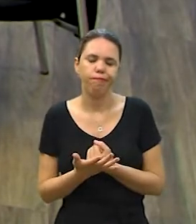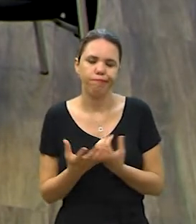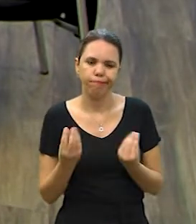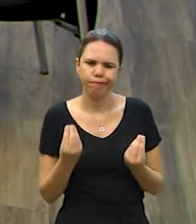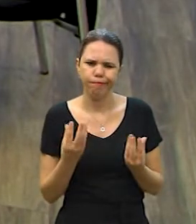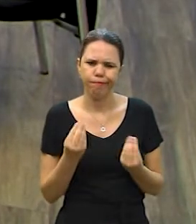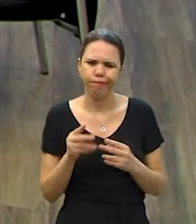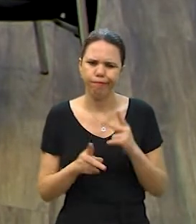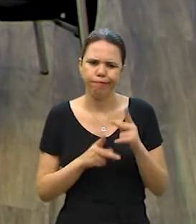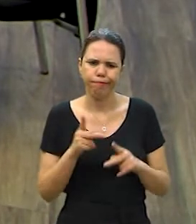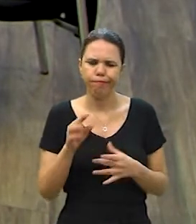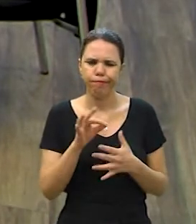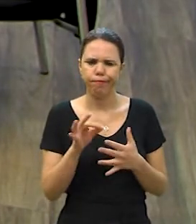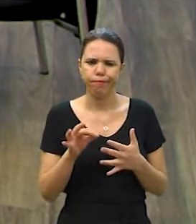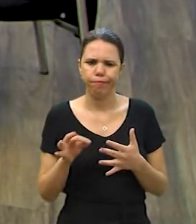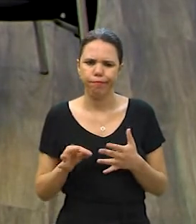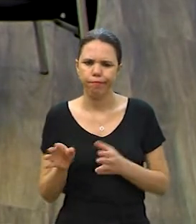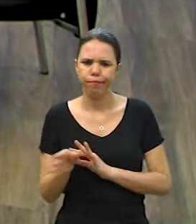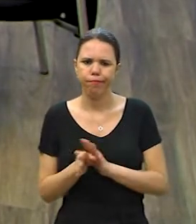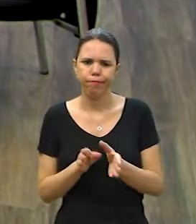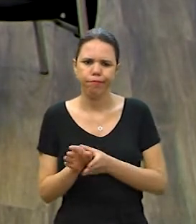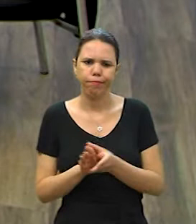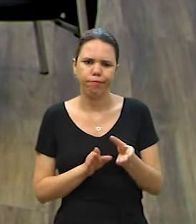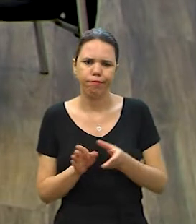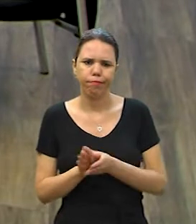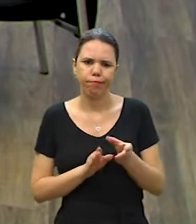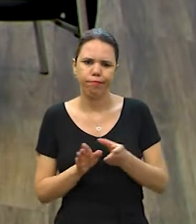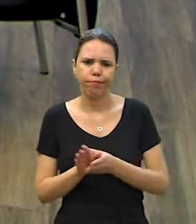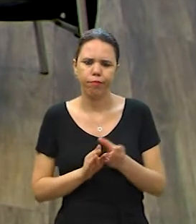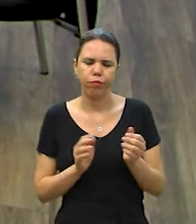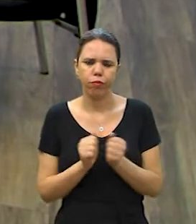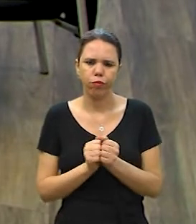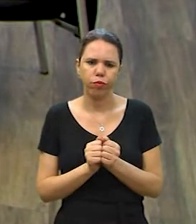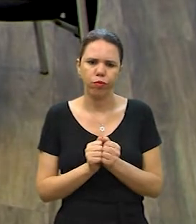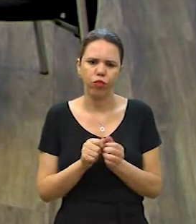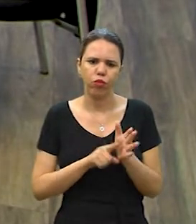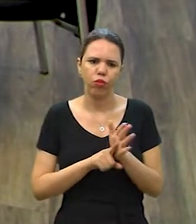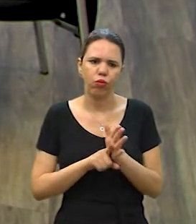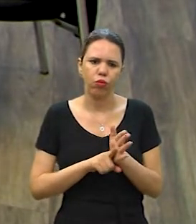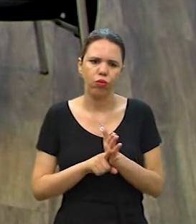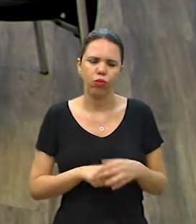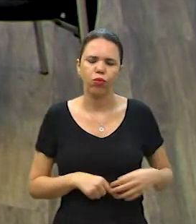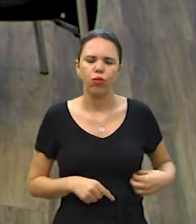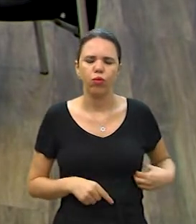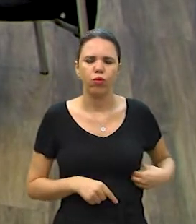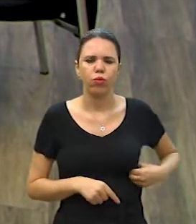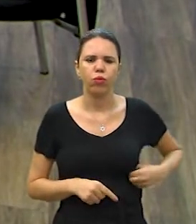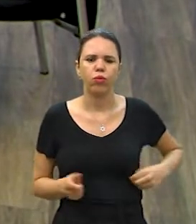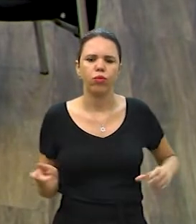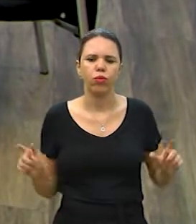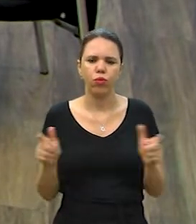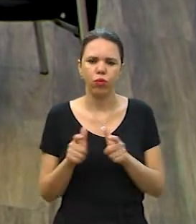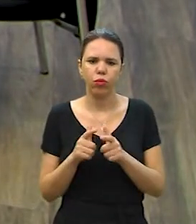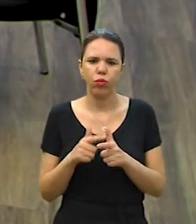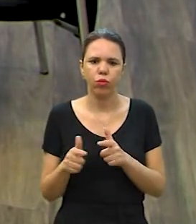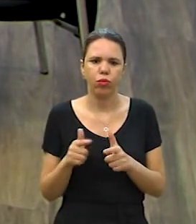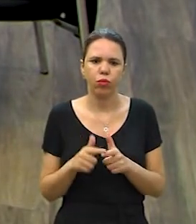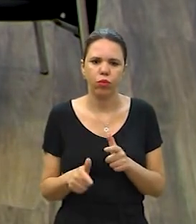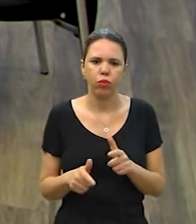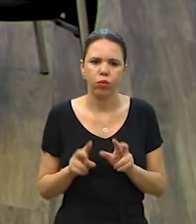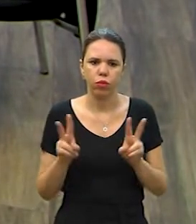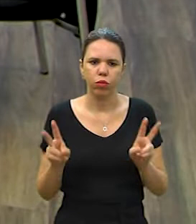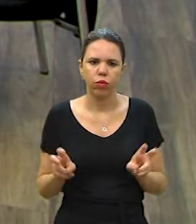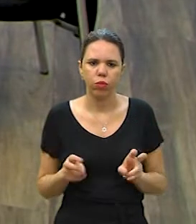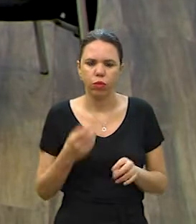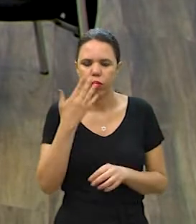inclusive um conjunto de recomendações, né, saiu junto a esse estudo para amenizar os impactos sobre